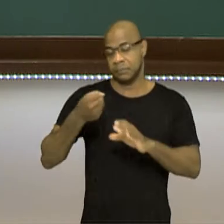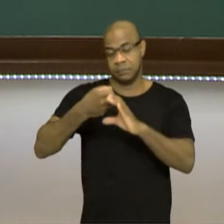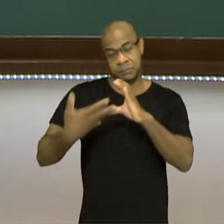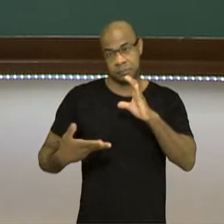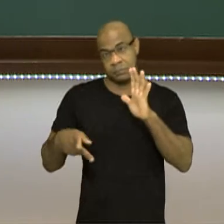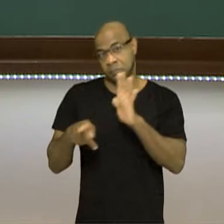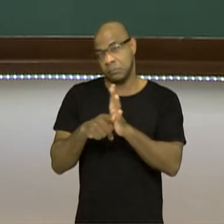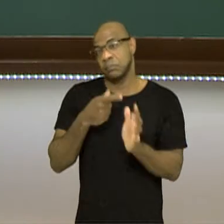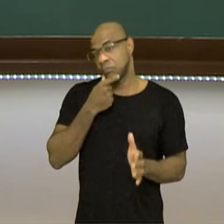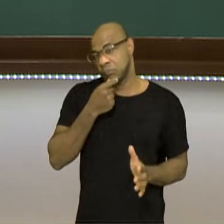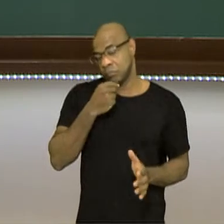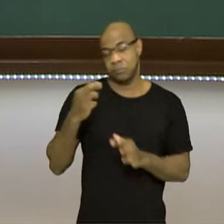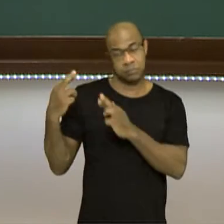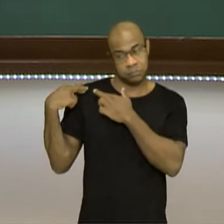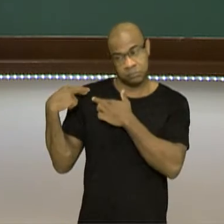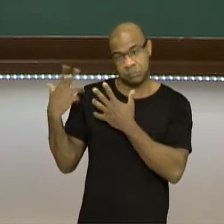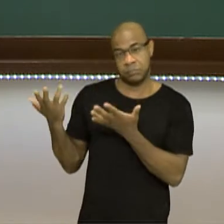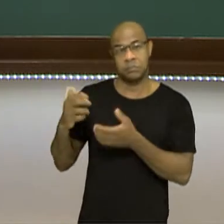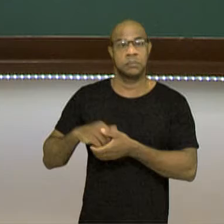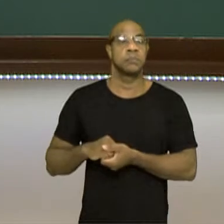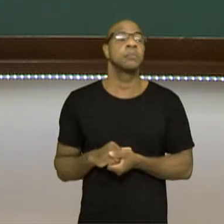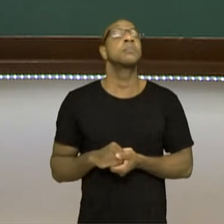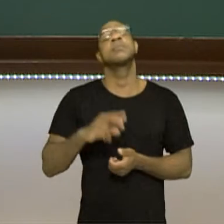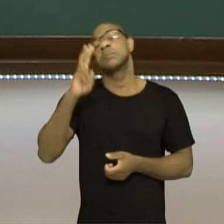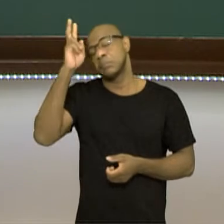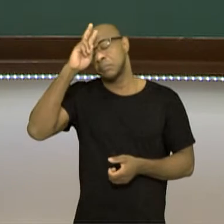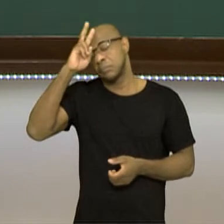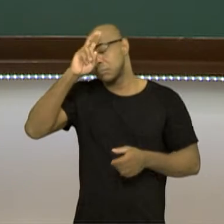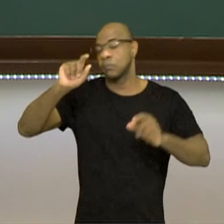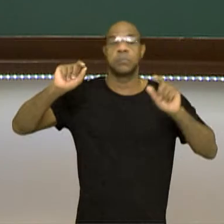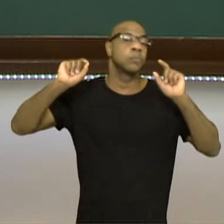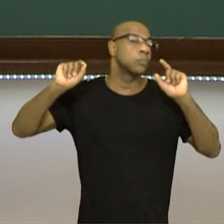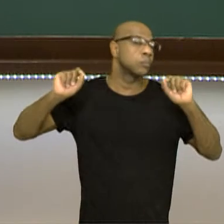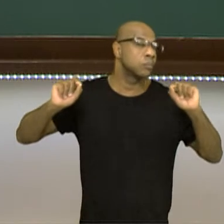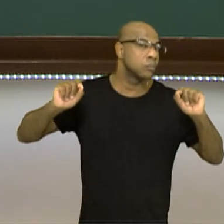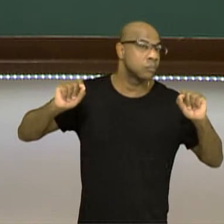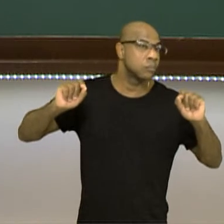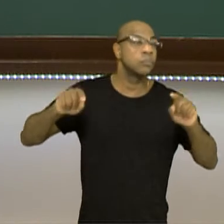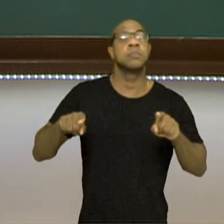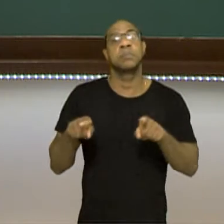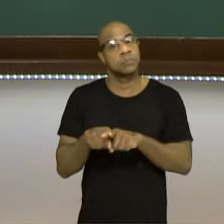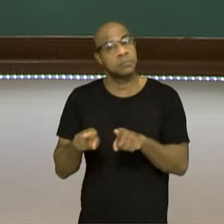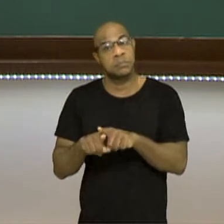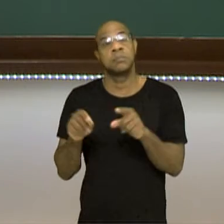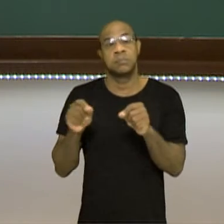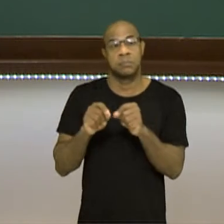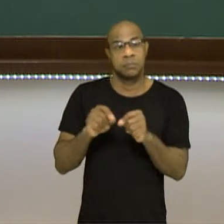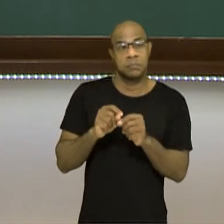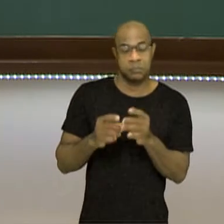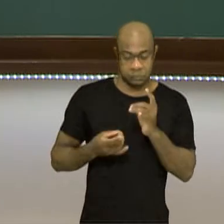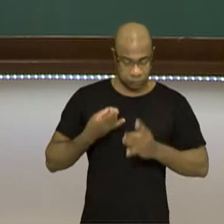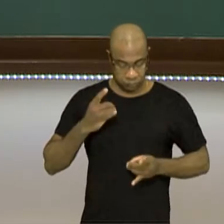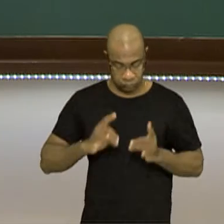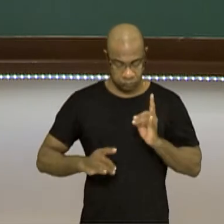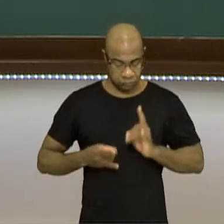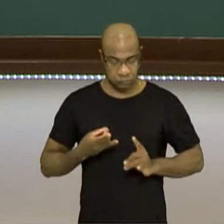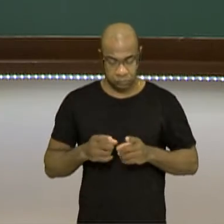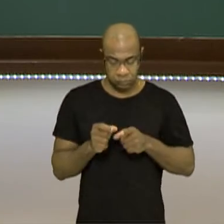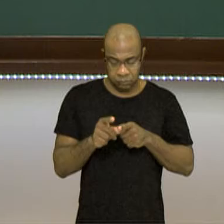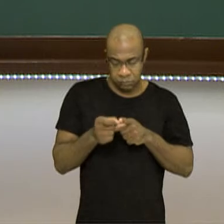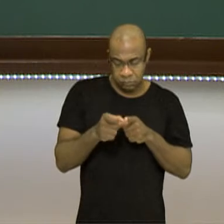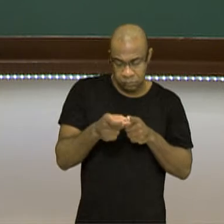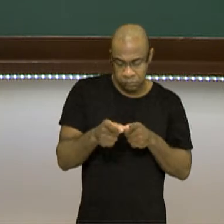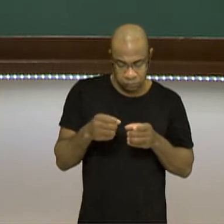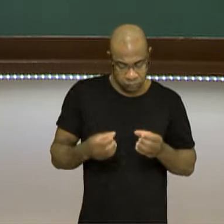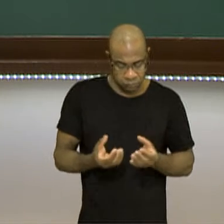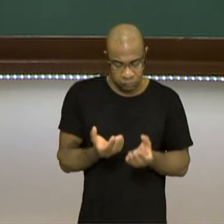certo? E lembrar também então, né, que além de produzir espermatozoides, os testículos do homem também